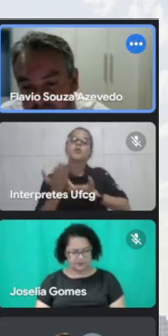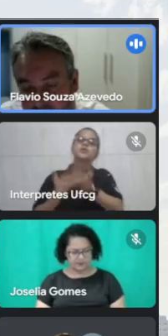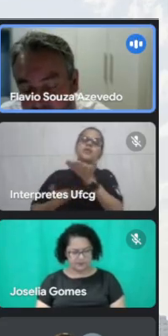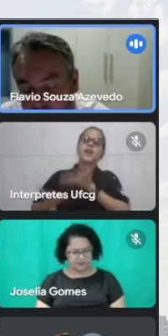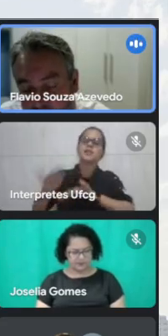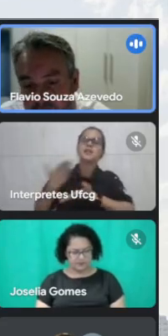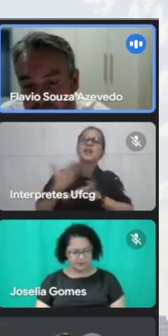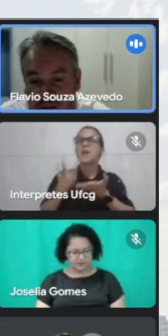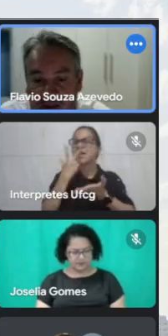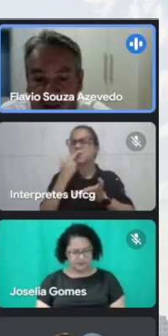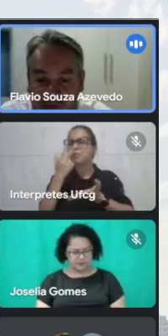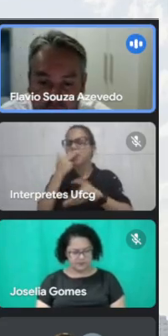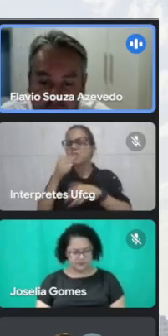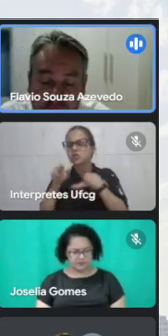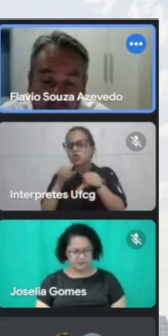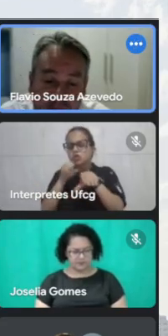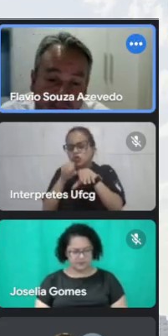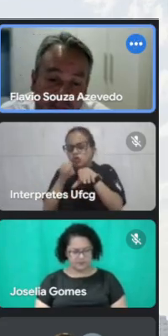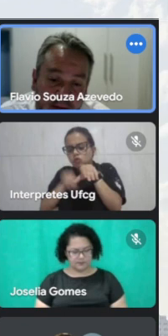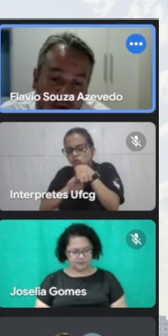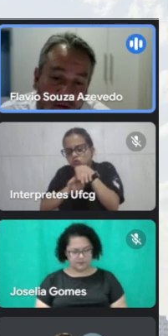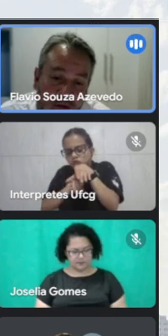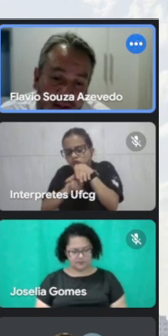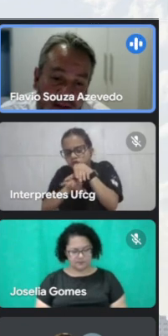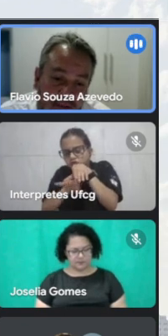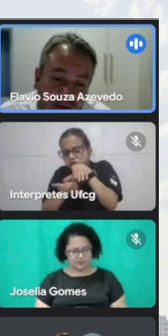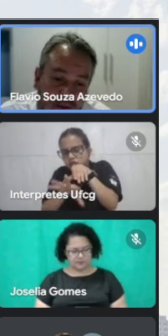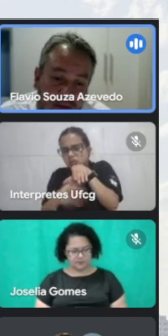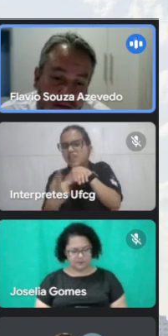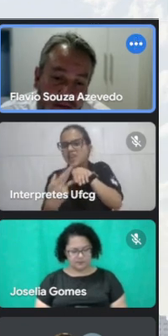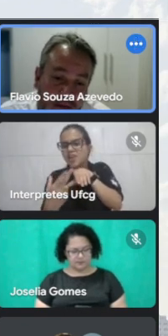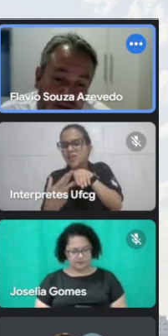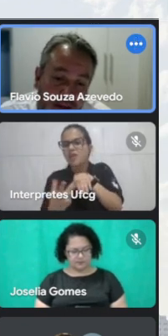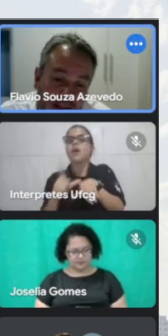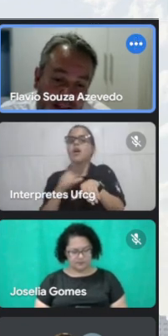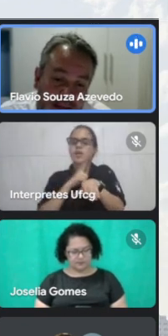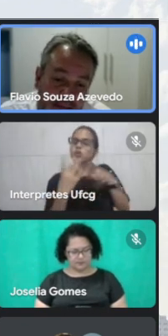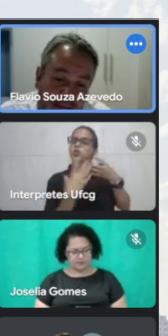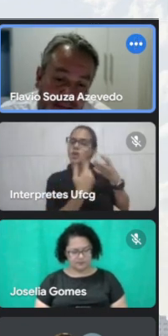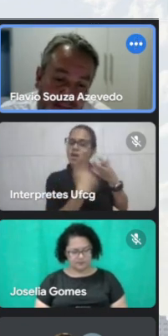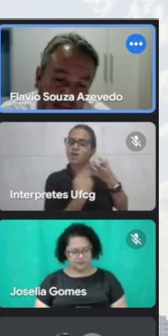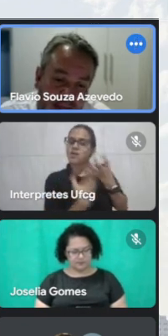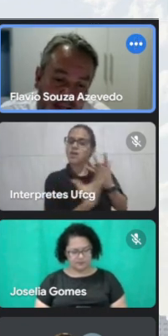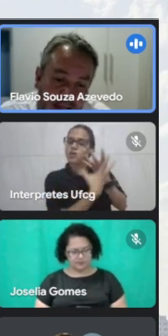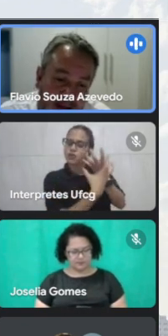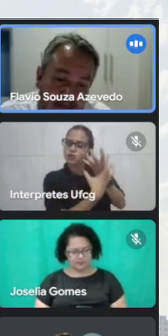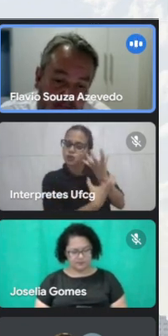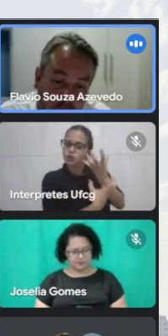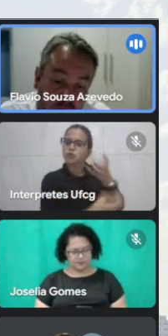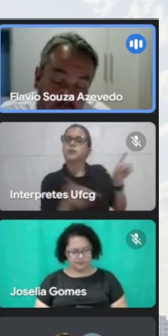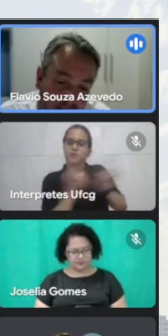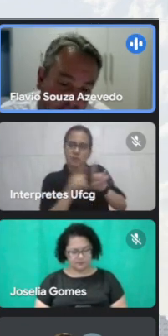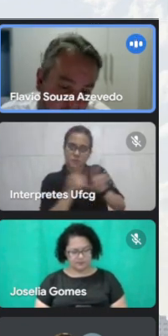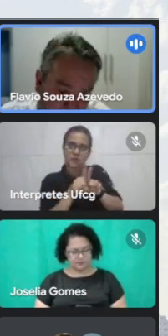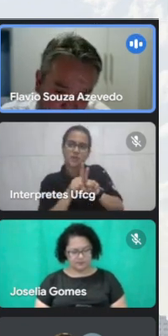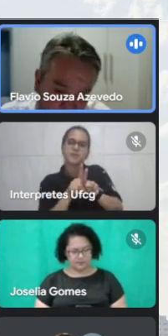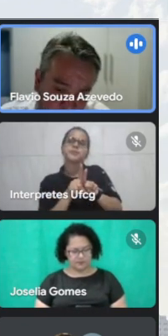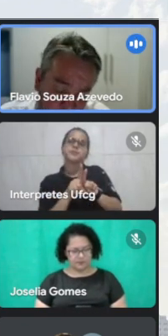esgoto, na estação de tratamento de esgoto, que tem filtros. Então, esses filtros, eles